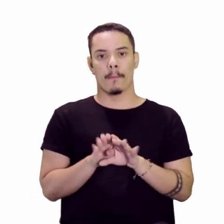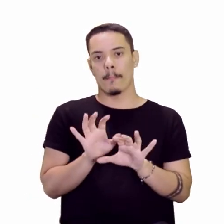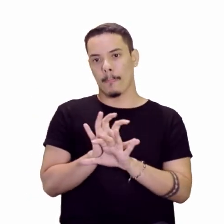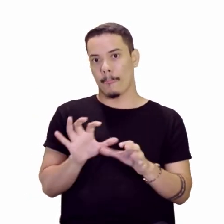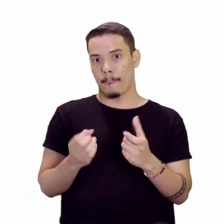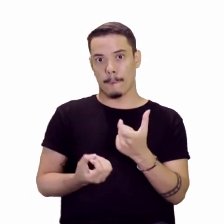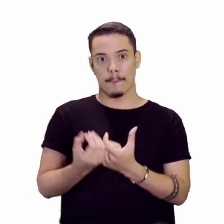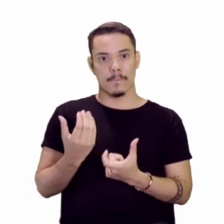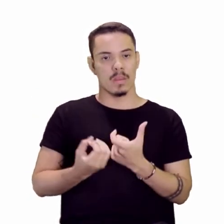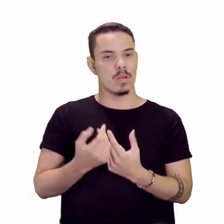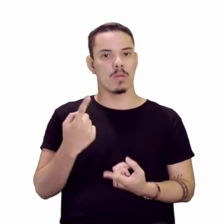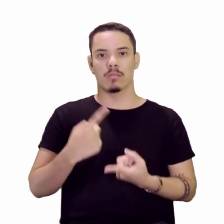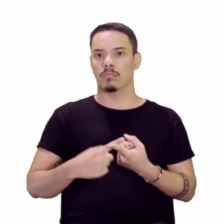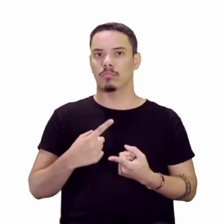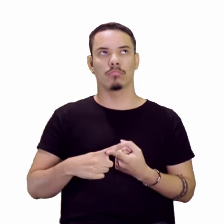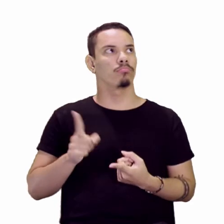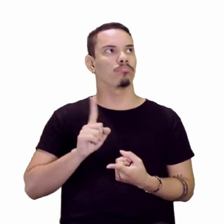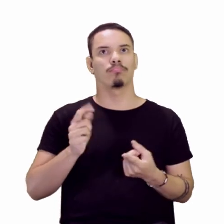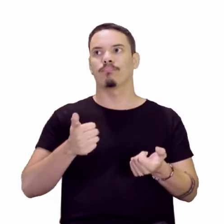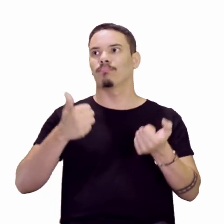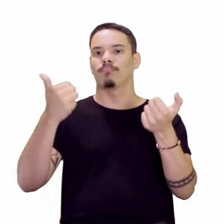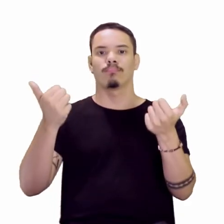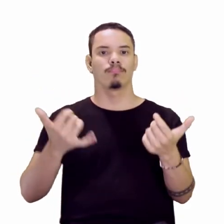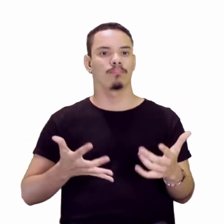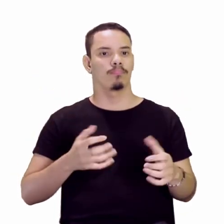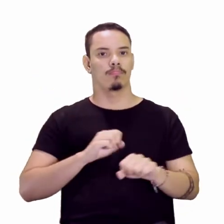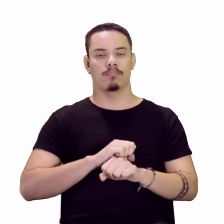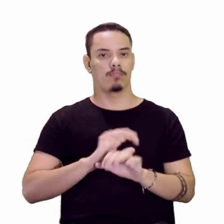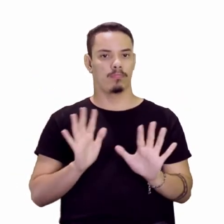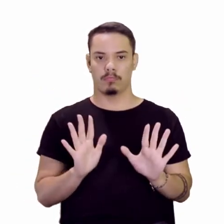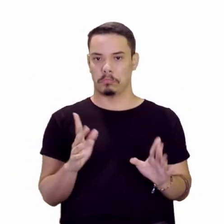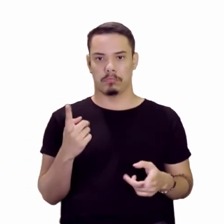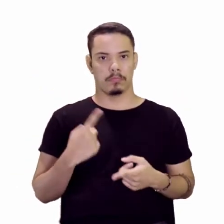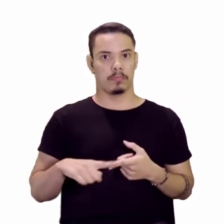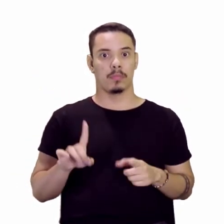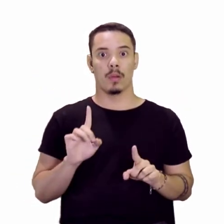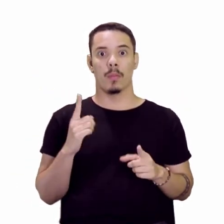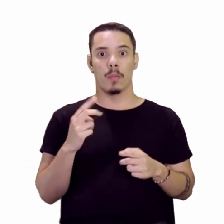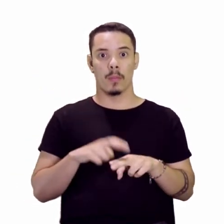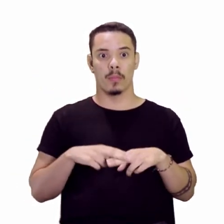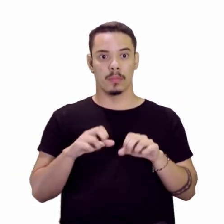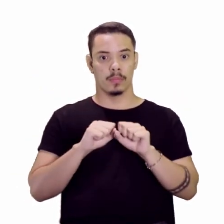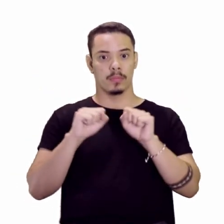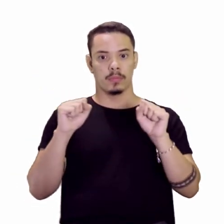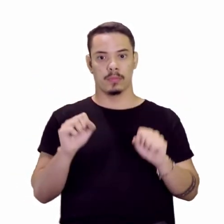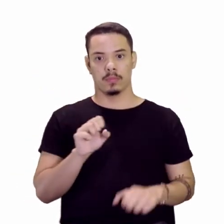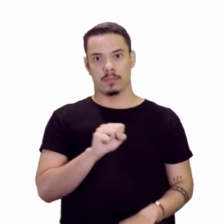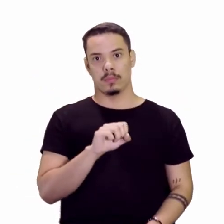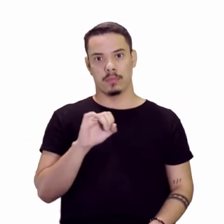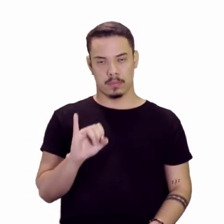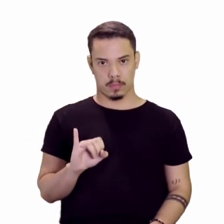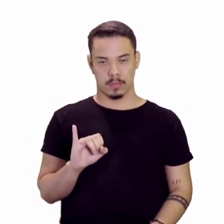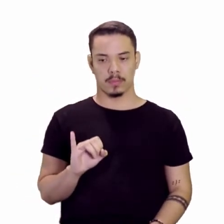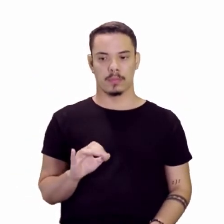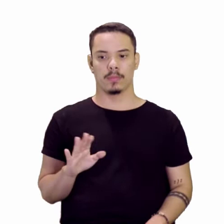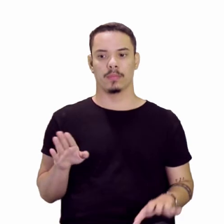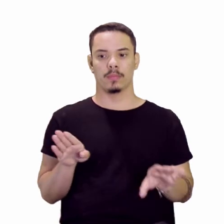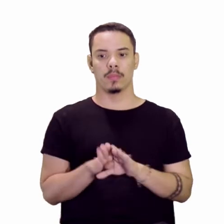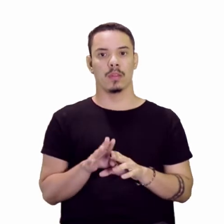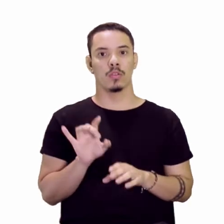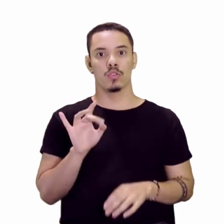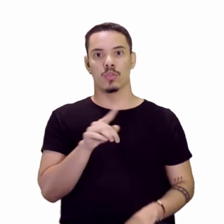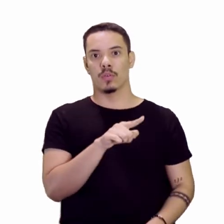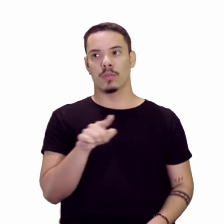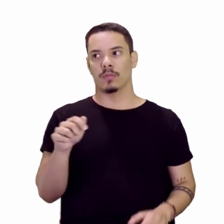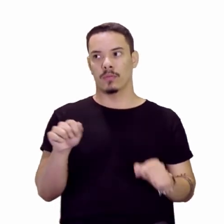porque ele não esquematizou assim, ó, tem que ser em Newton por metro quadrado. Sistema internacional, né, Deise? Não falou? Aí é só você